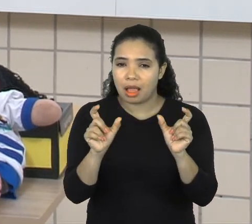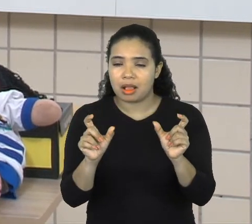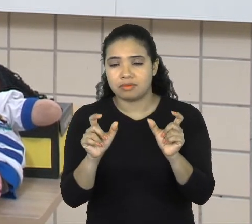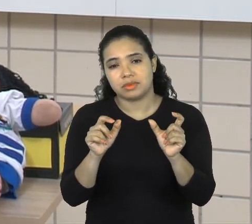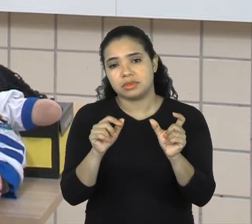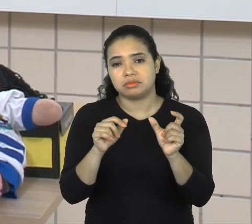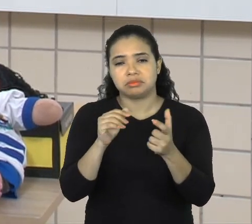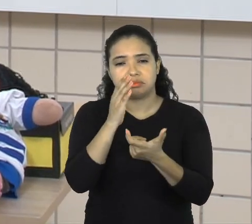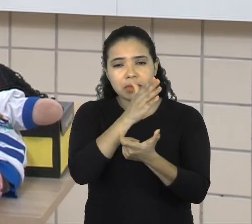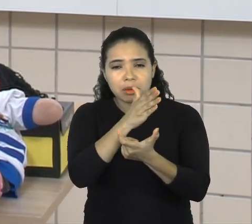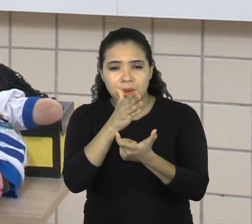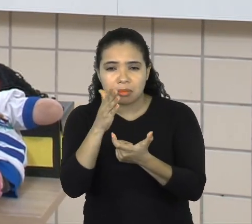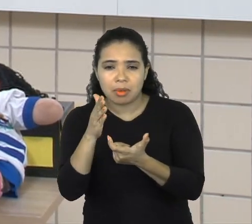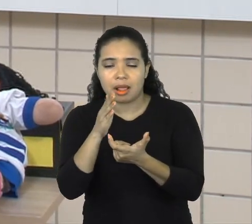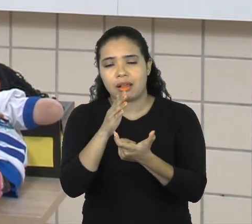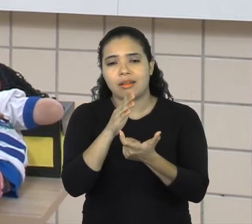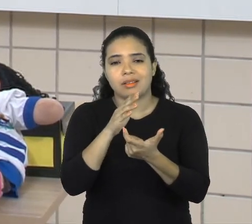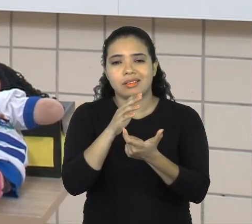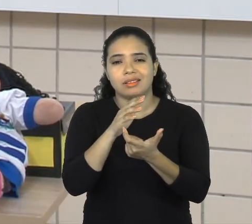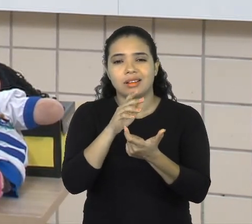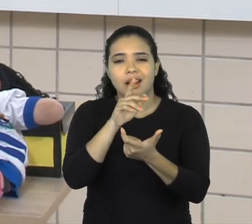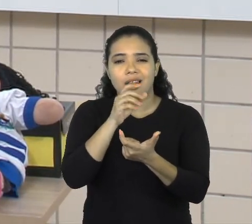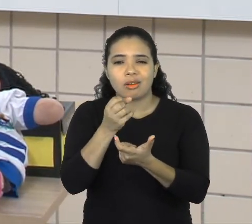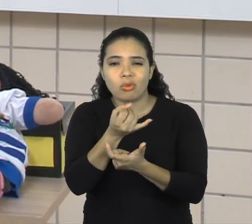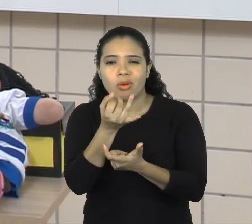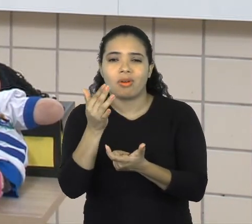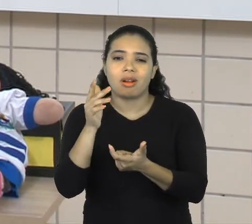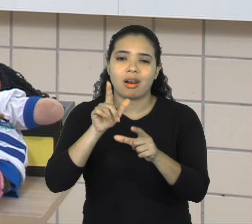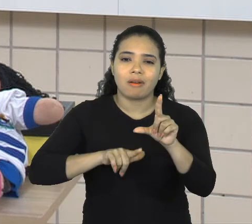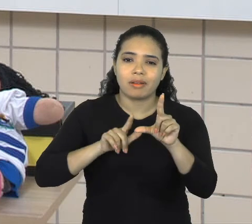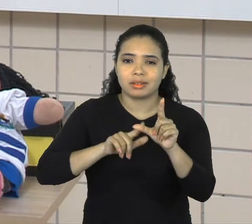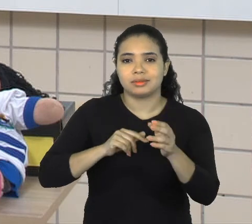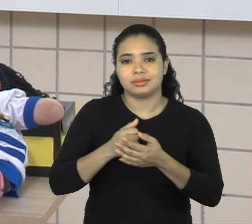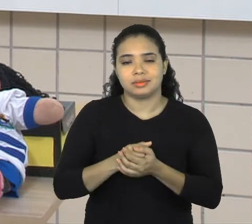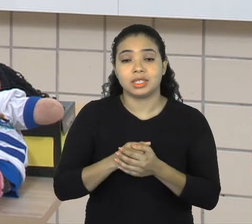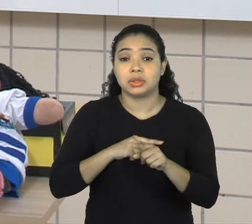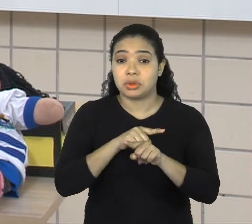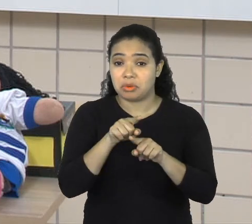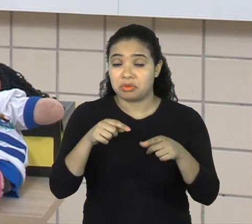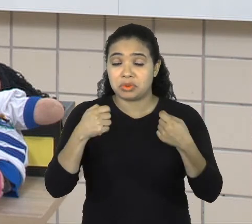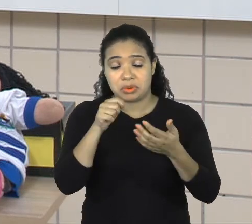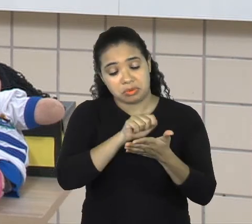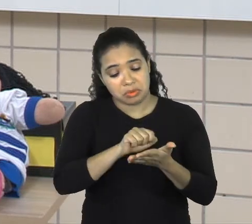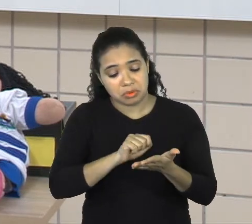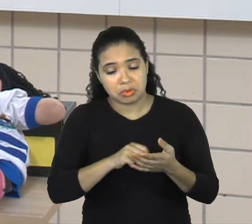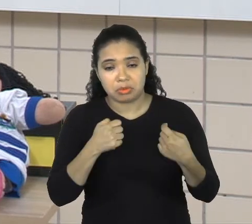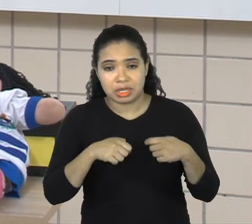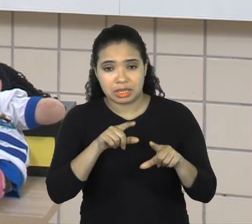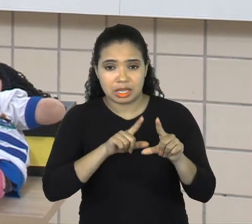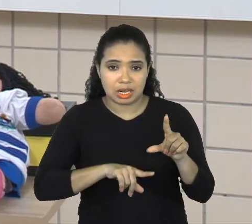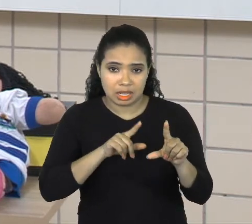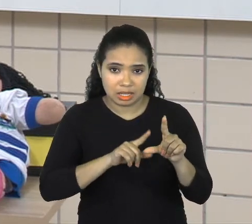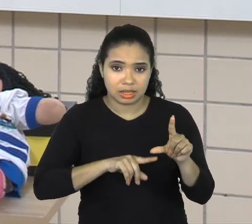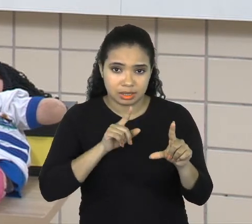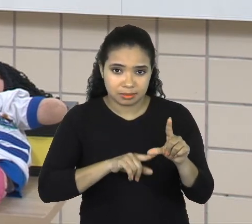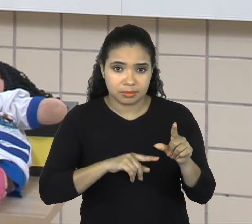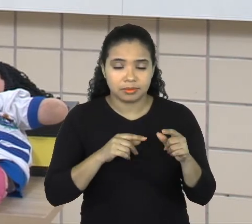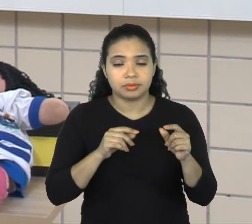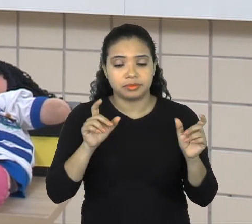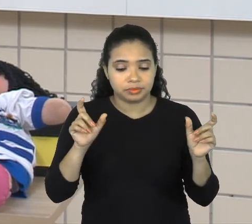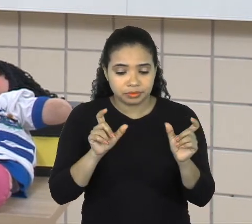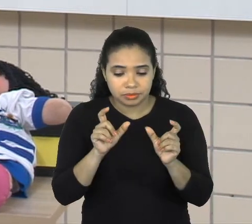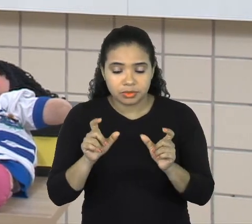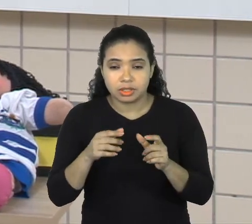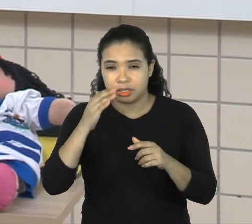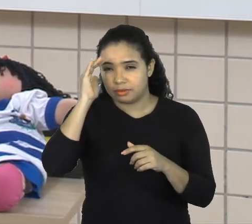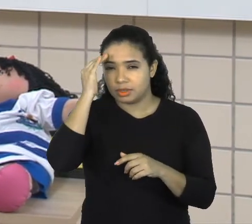Quando você começa a entender que para escrever eu preciso de letras, eu vou formar as sílabas para depois eu formar a palavra, eu